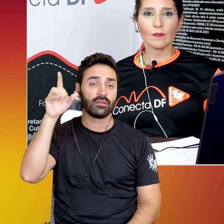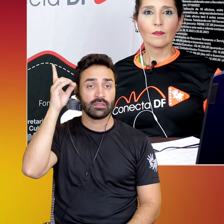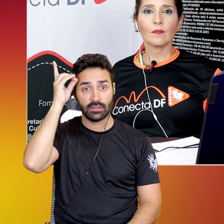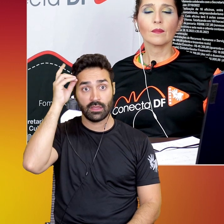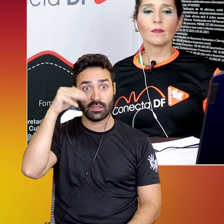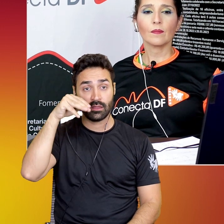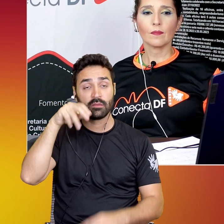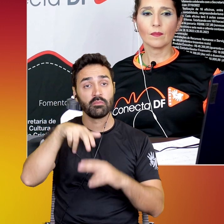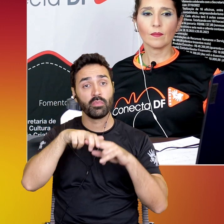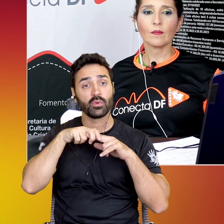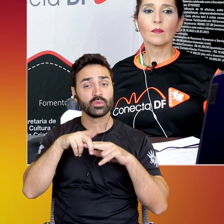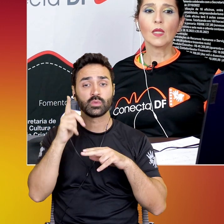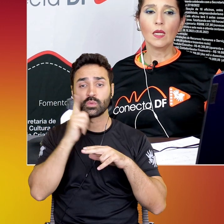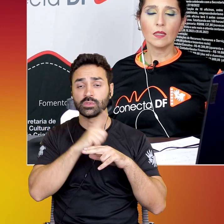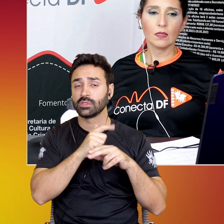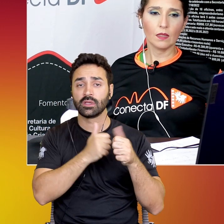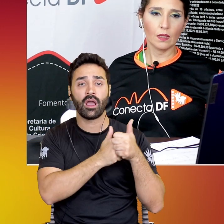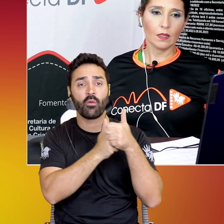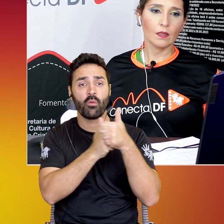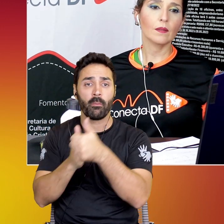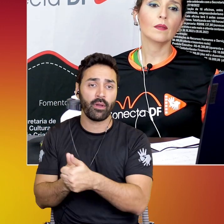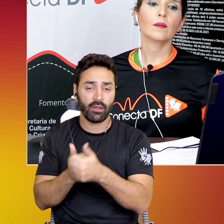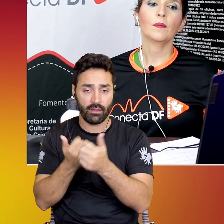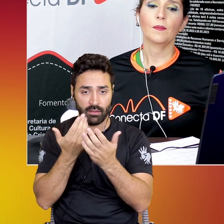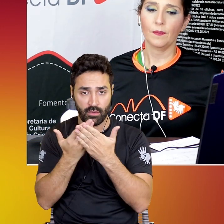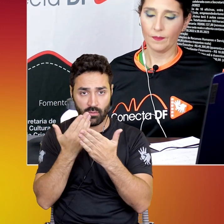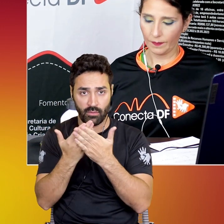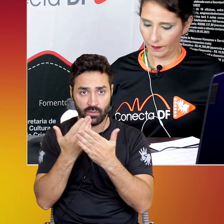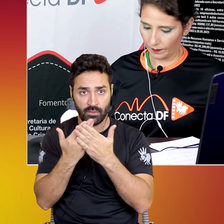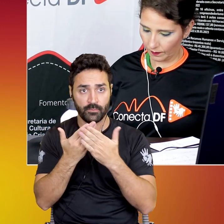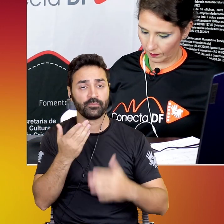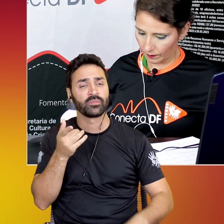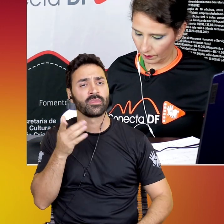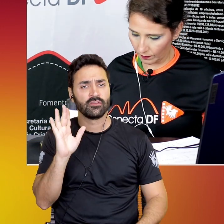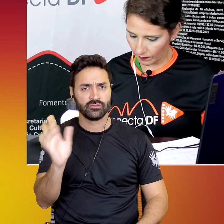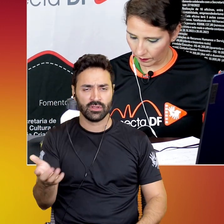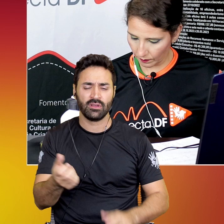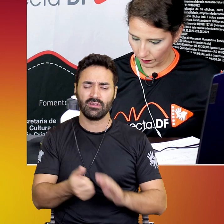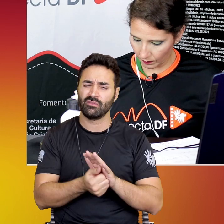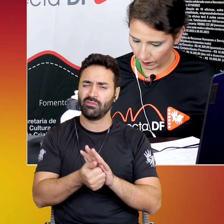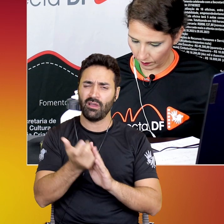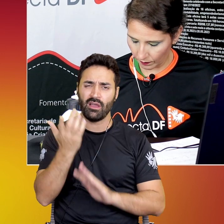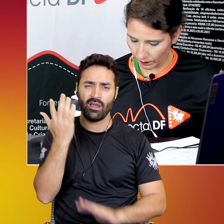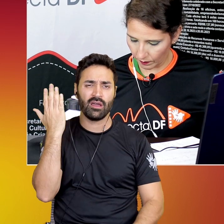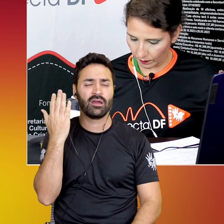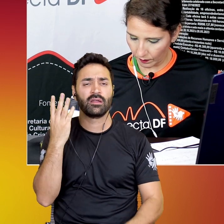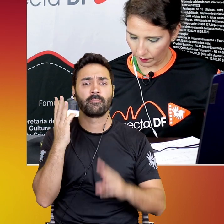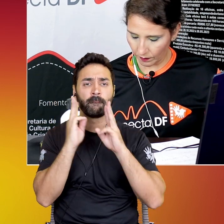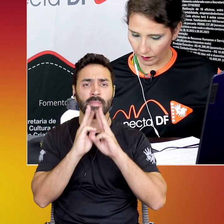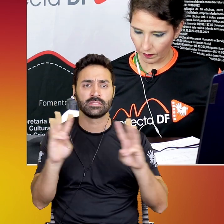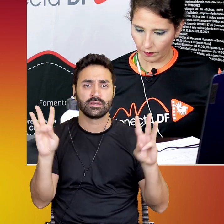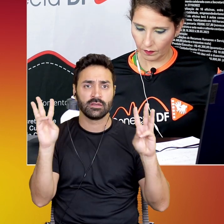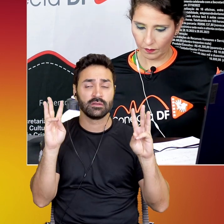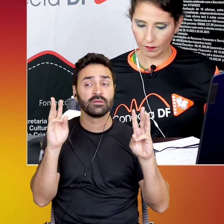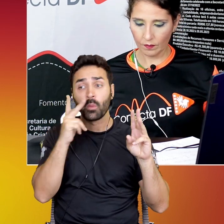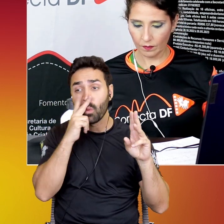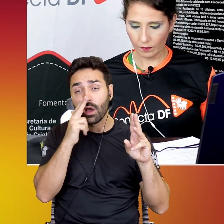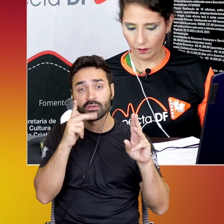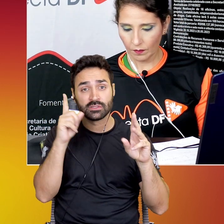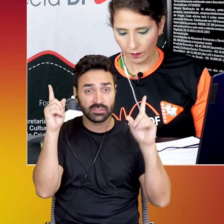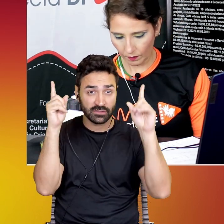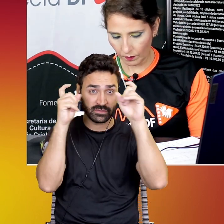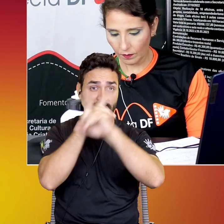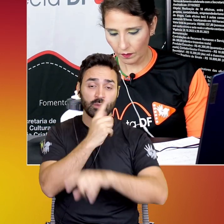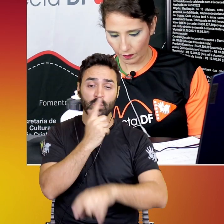de acompanhar a aula. Né? Sim. E ela já mandou várias mensagens no chat, porque ela acha que ela tem dificuldade até de